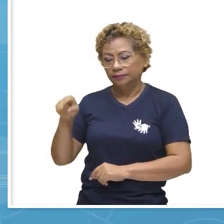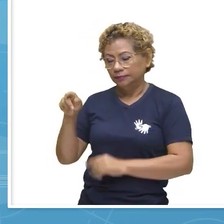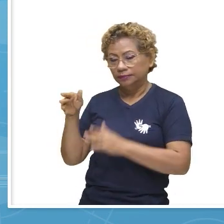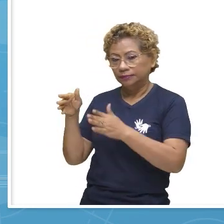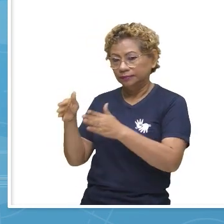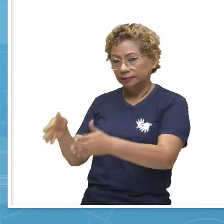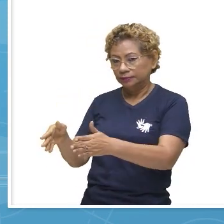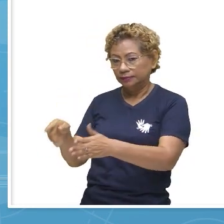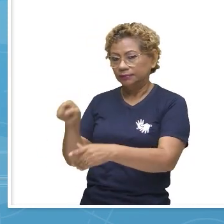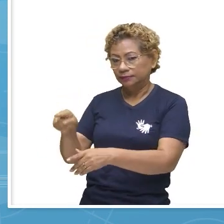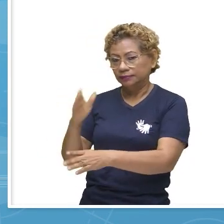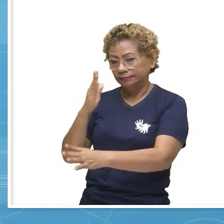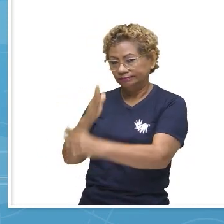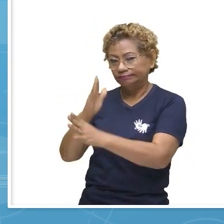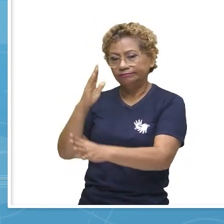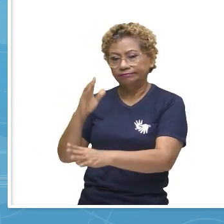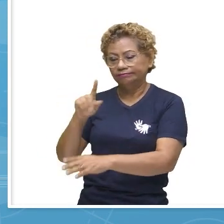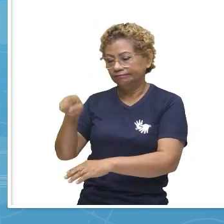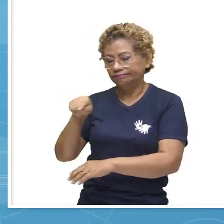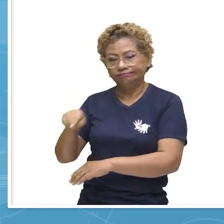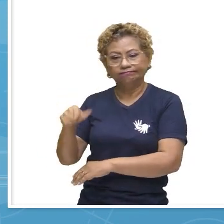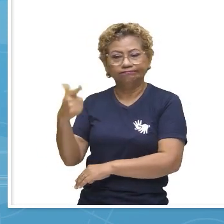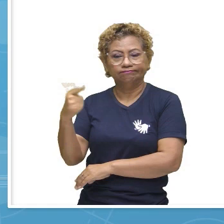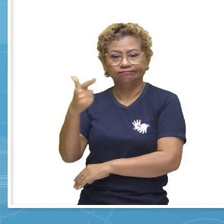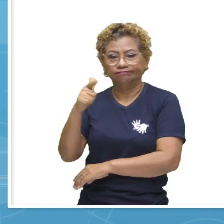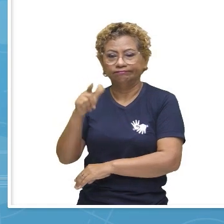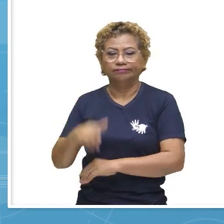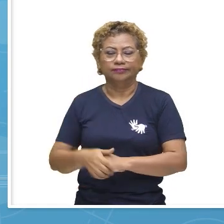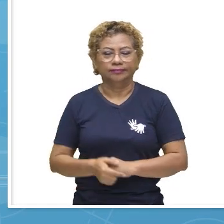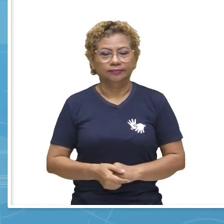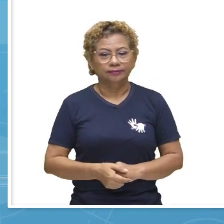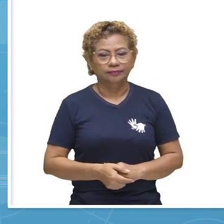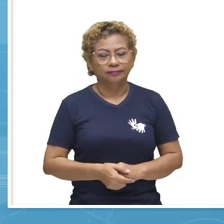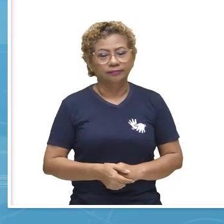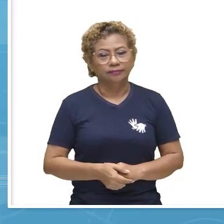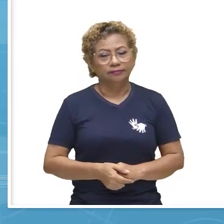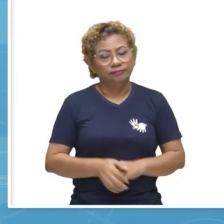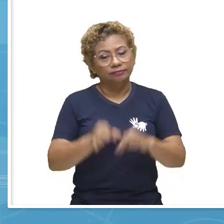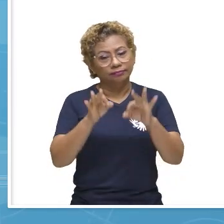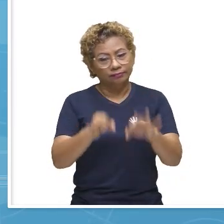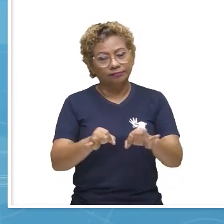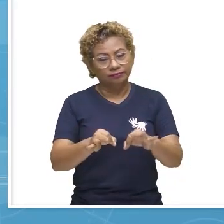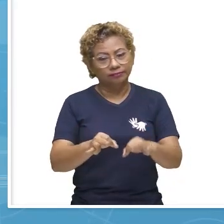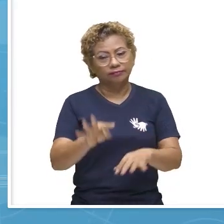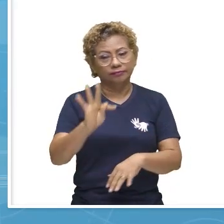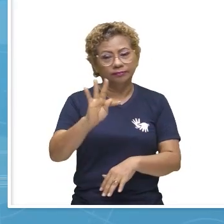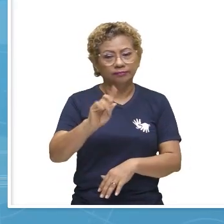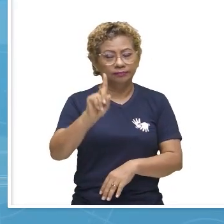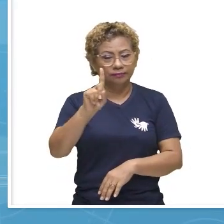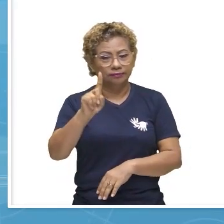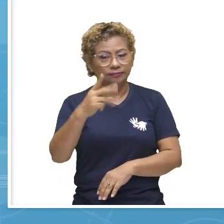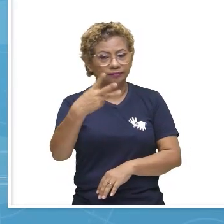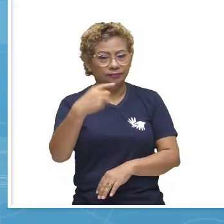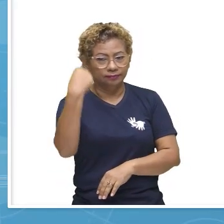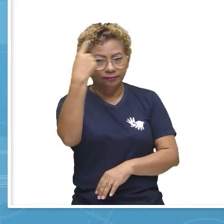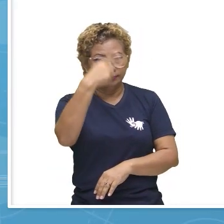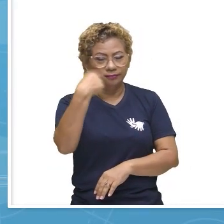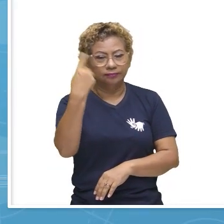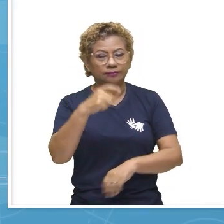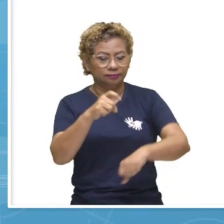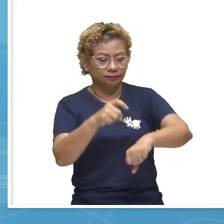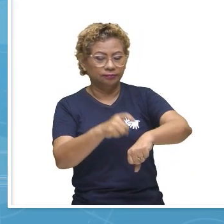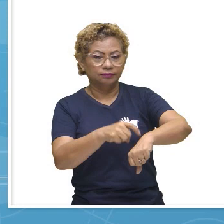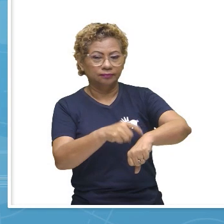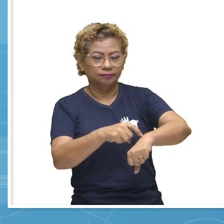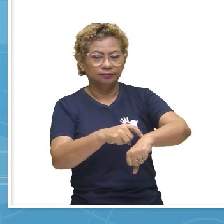vamos utilizar e a resposta vai ser o T1, 3 horas. Em quanto tempo o